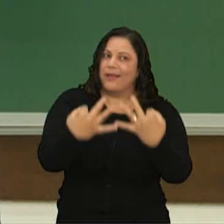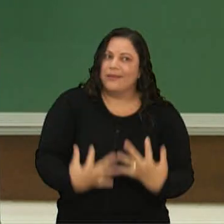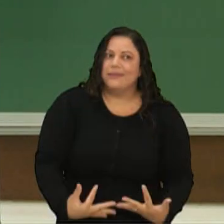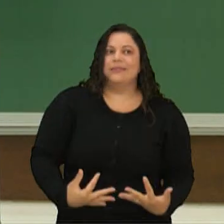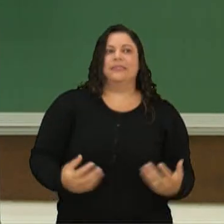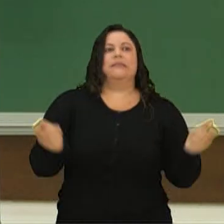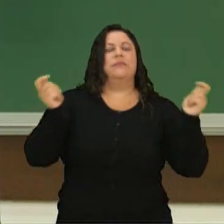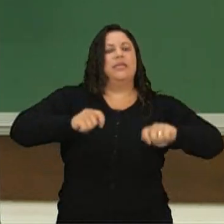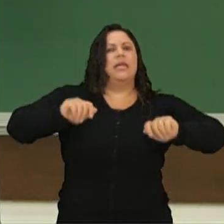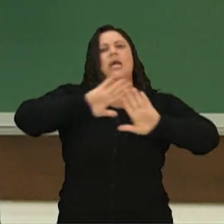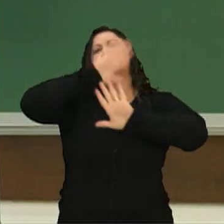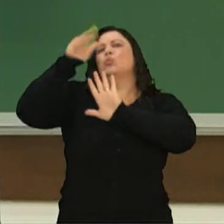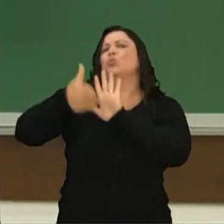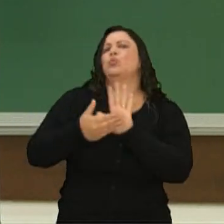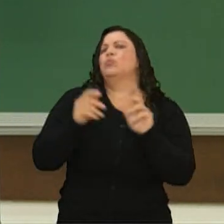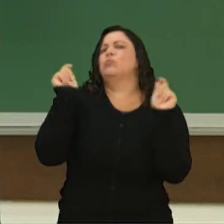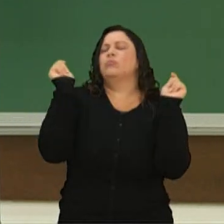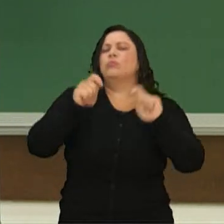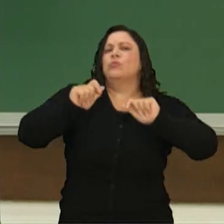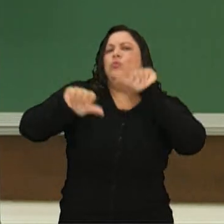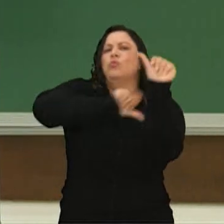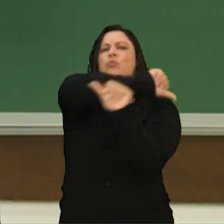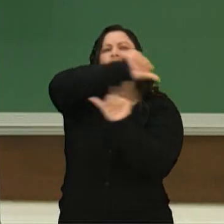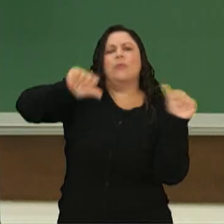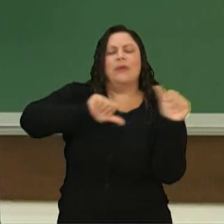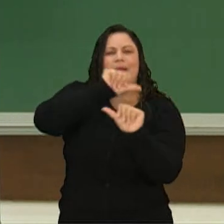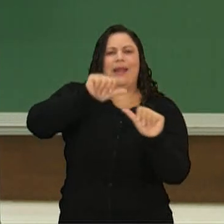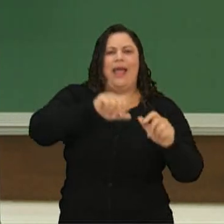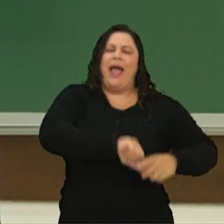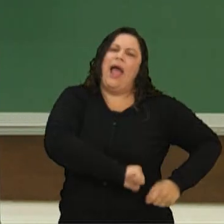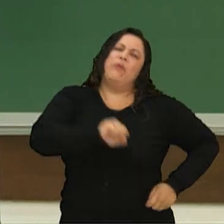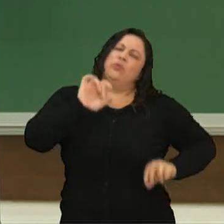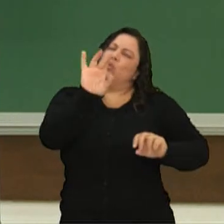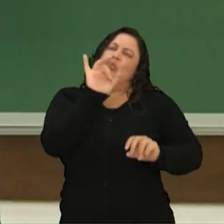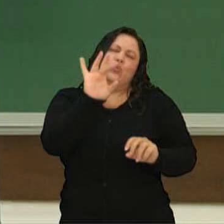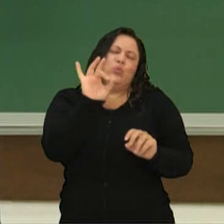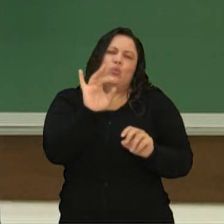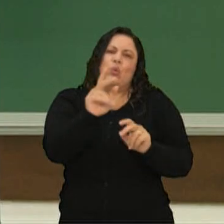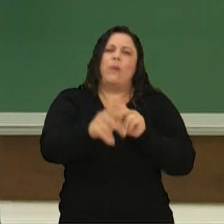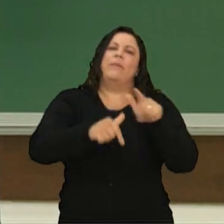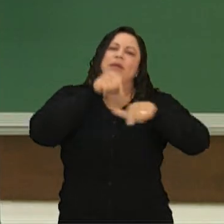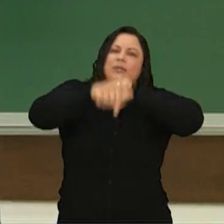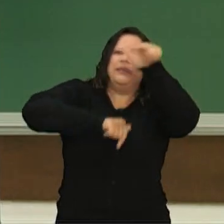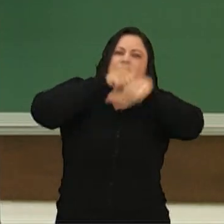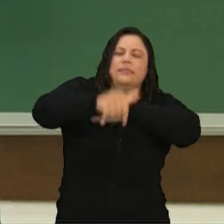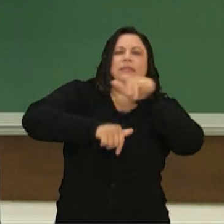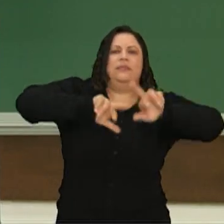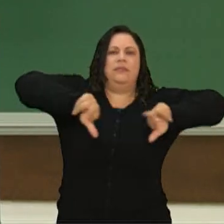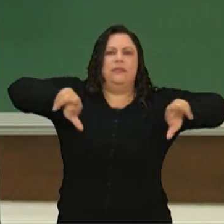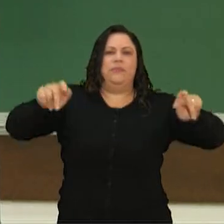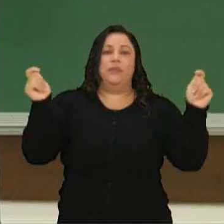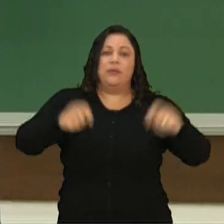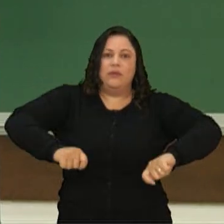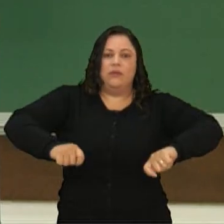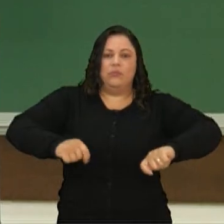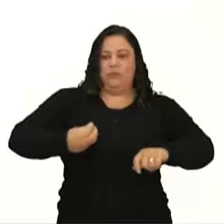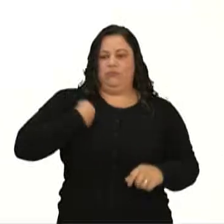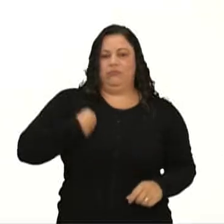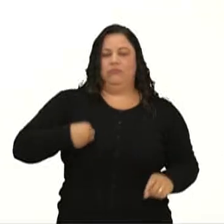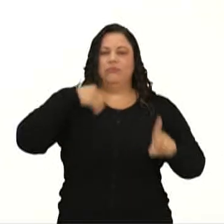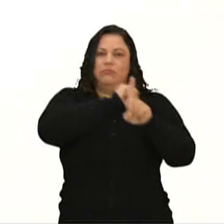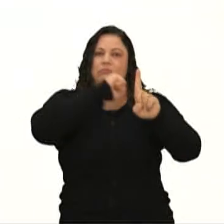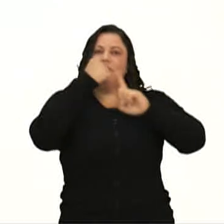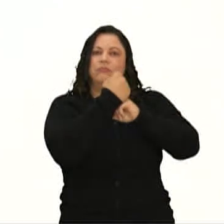para trabalho, ou seja, para que as pessoas possam viver dignamente dentro daquela sociedade. Para ser um